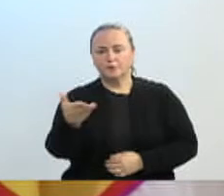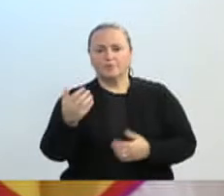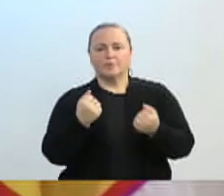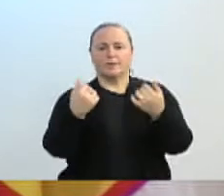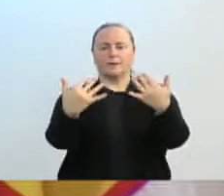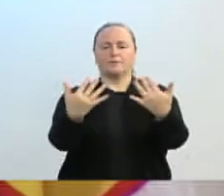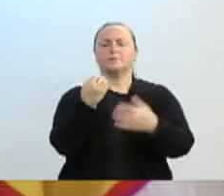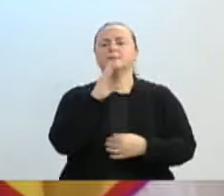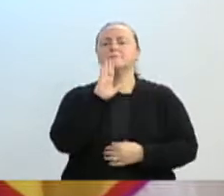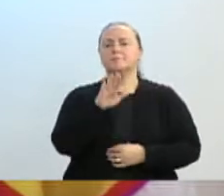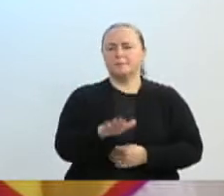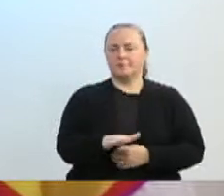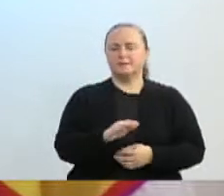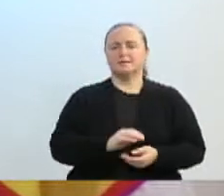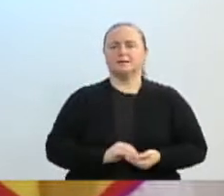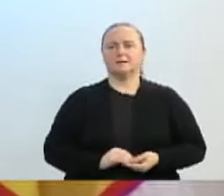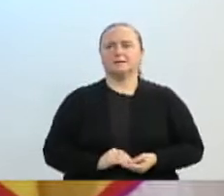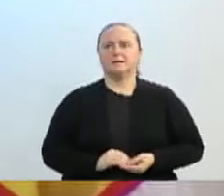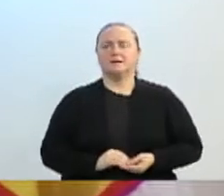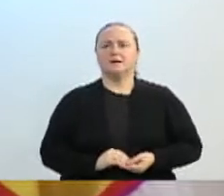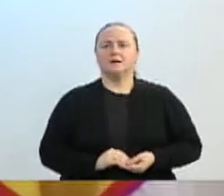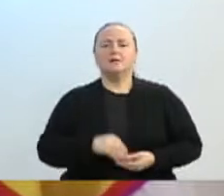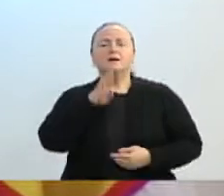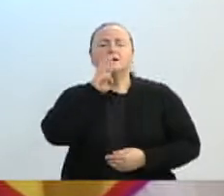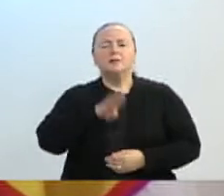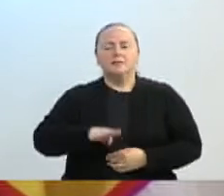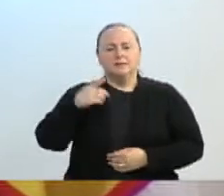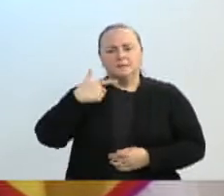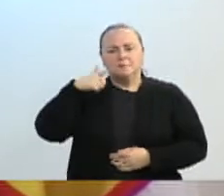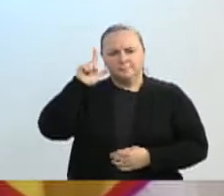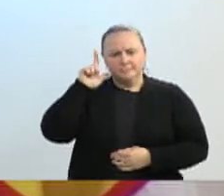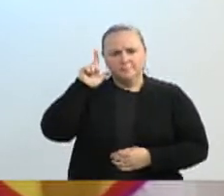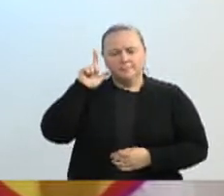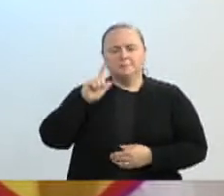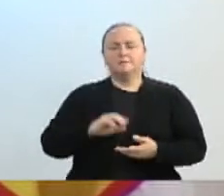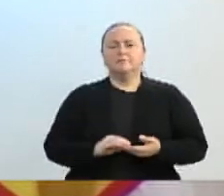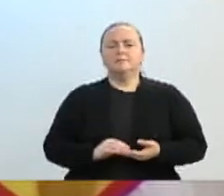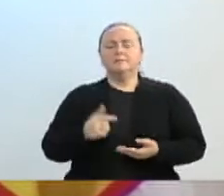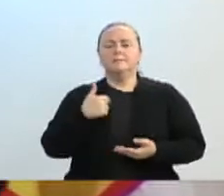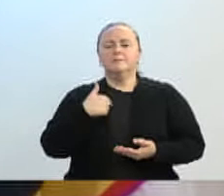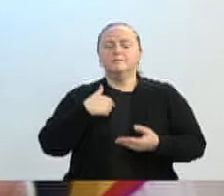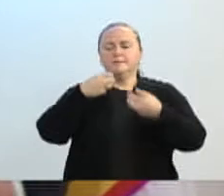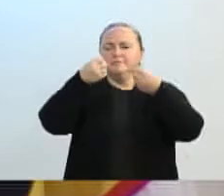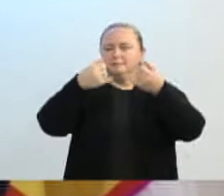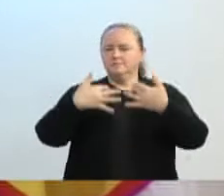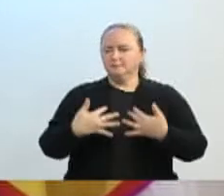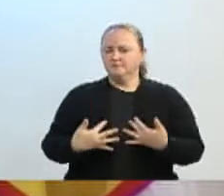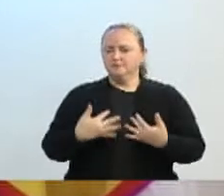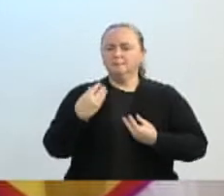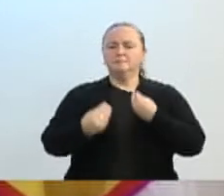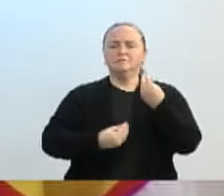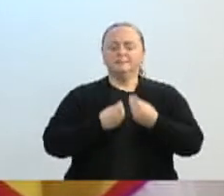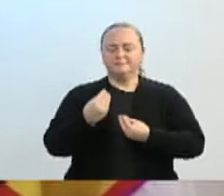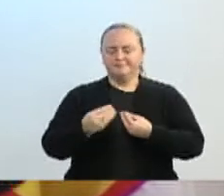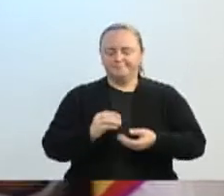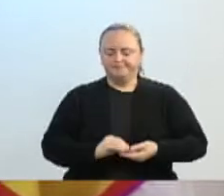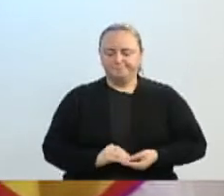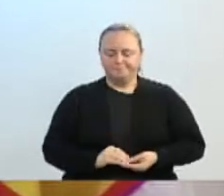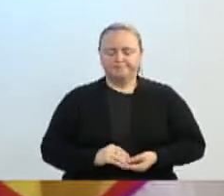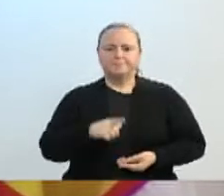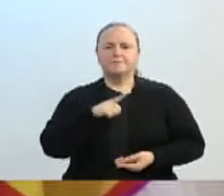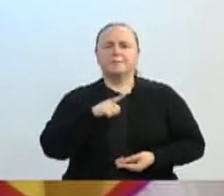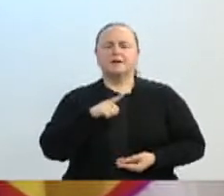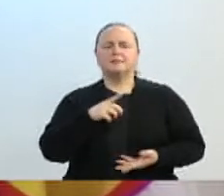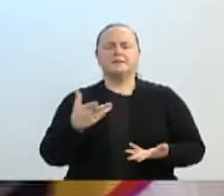tarde. Na tarde de ontem, eu quero discorrer acerca de uma notícia que me